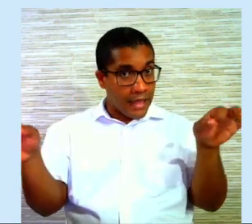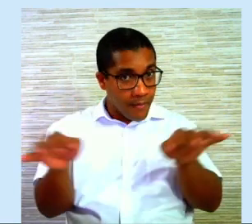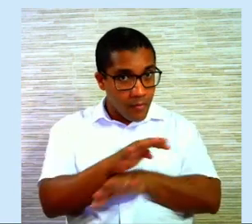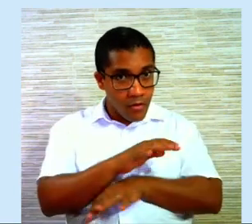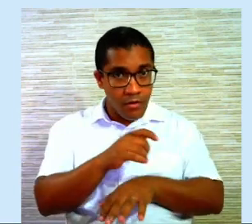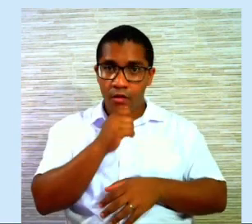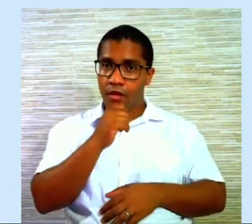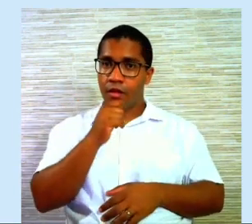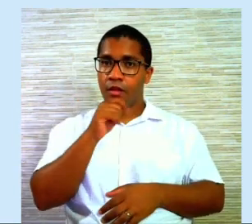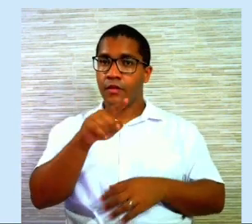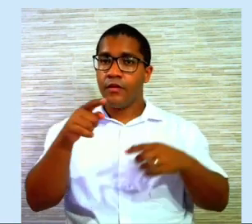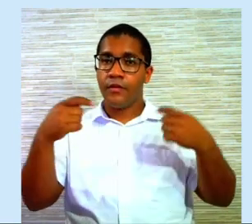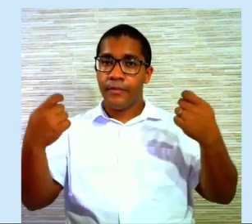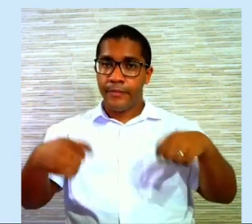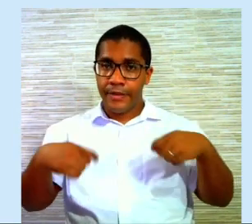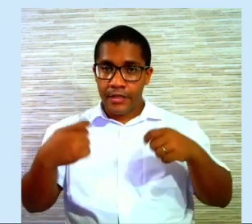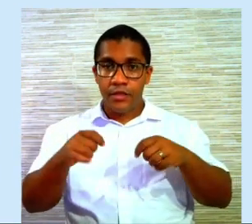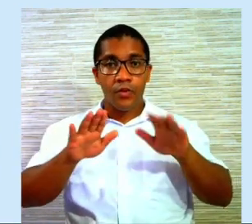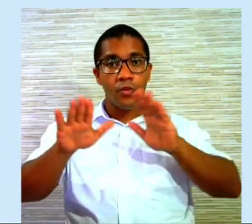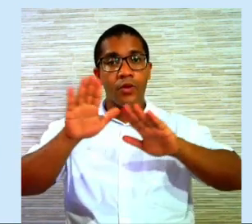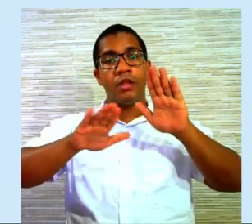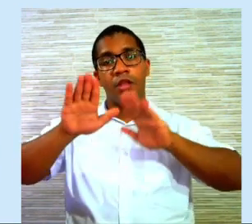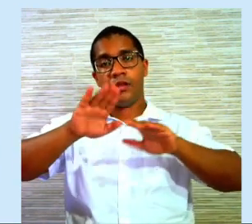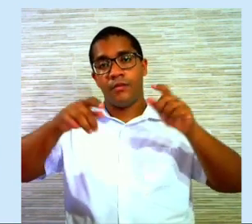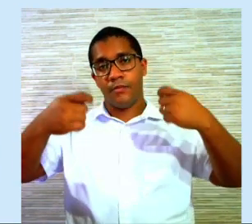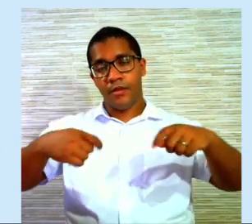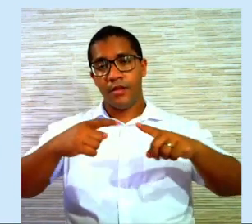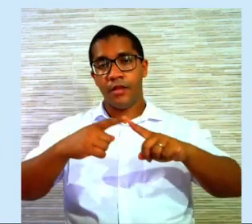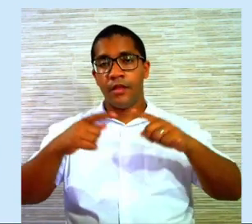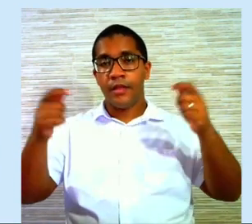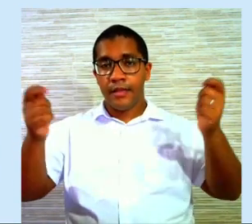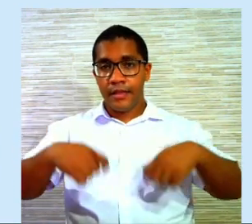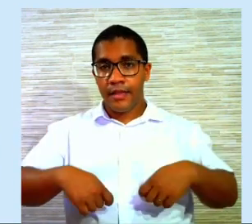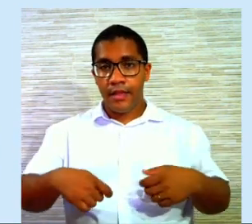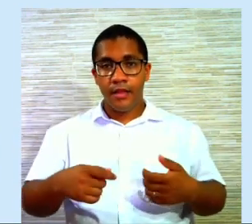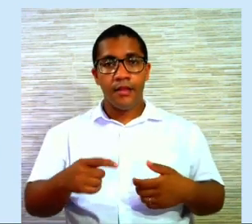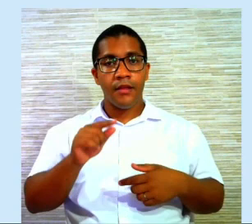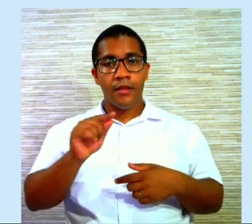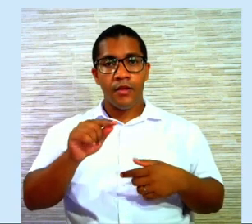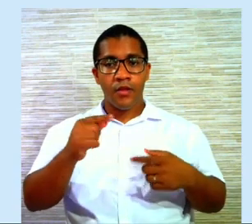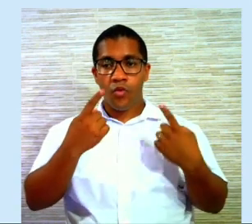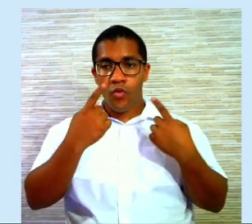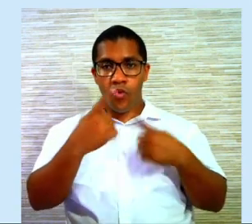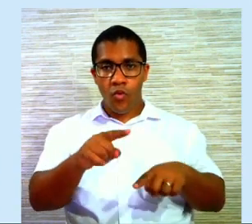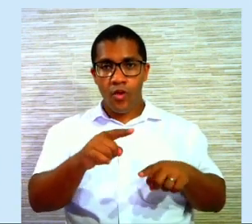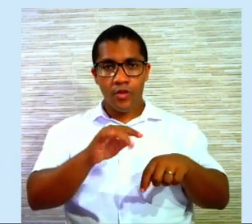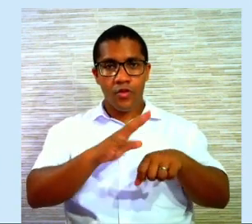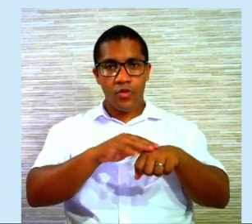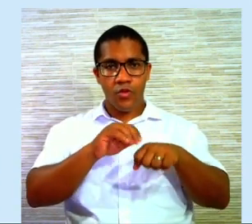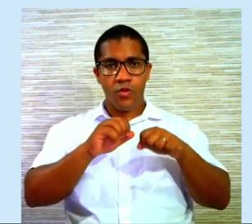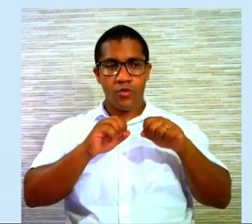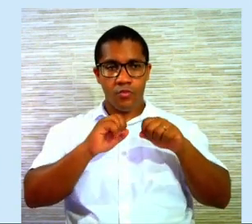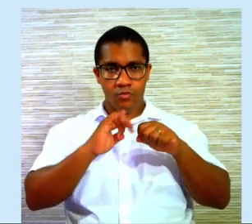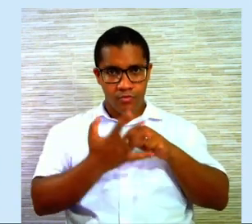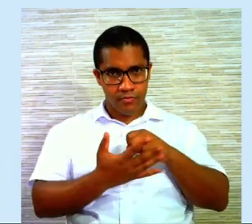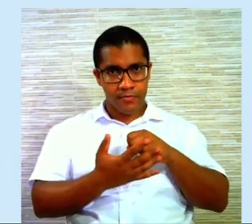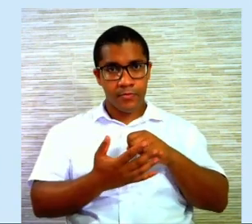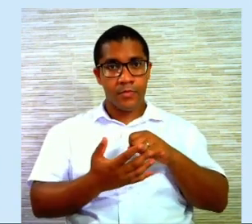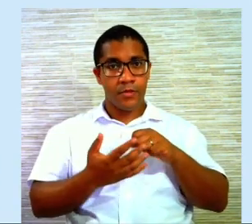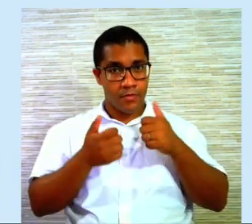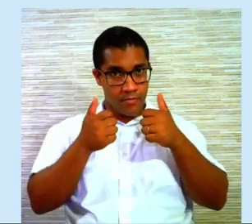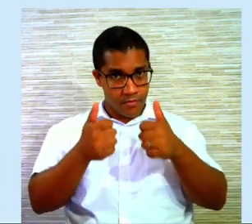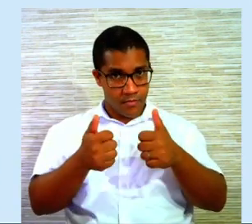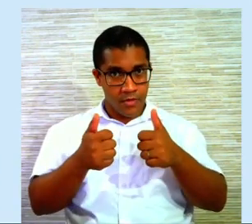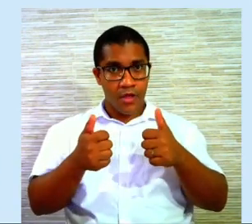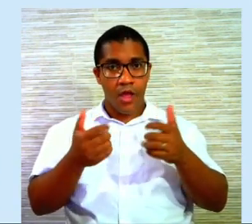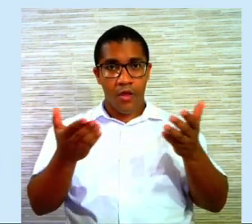acabou. É necessário ainda muito cuidado para que nós possamos o quê? Combater essa maior ameaça que é esse